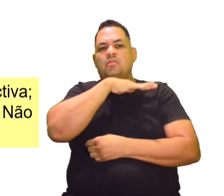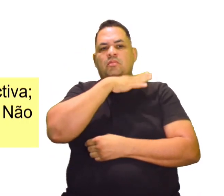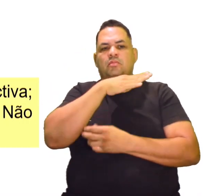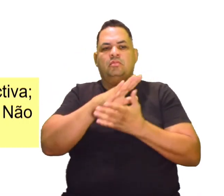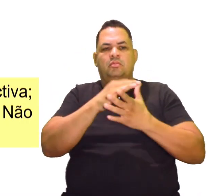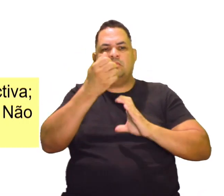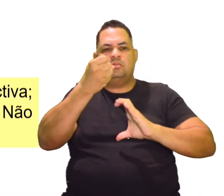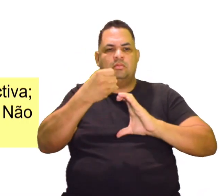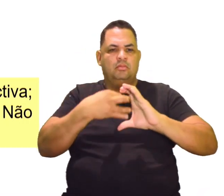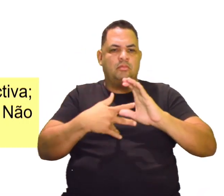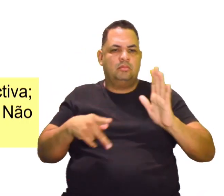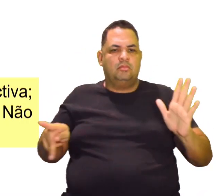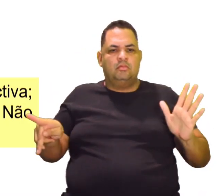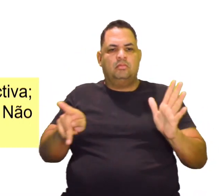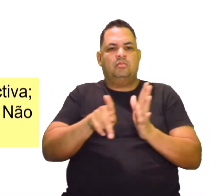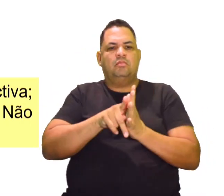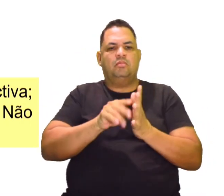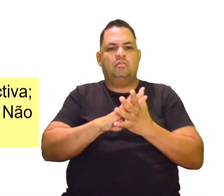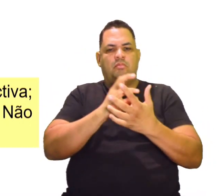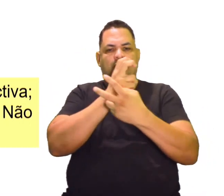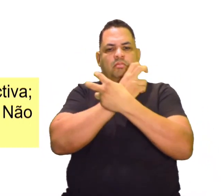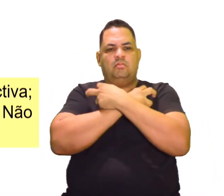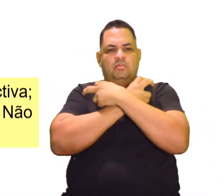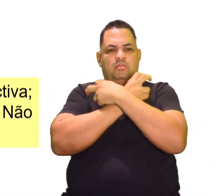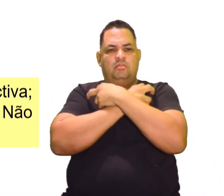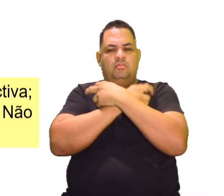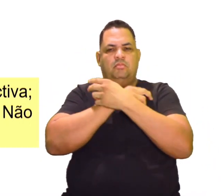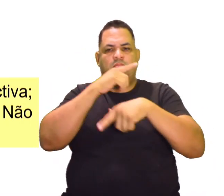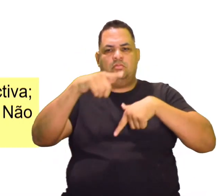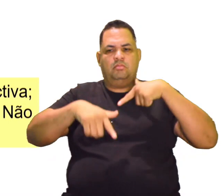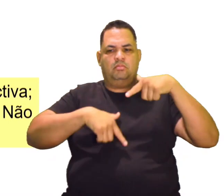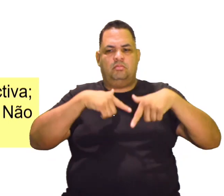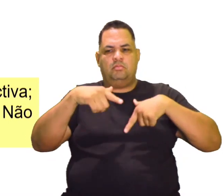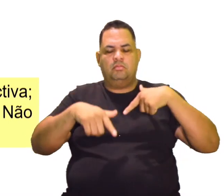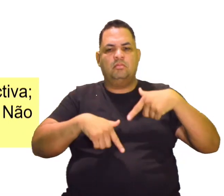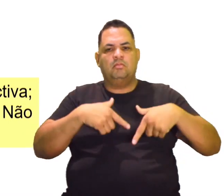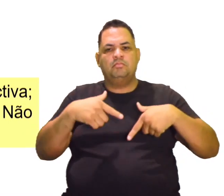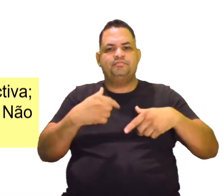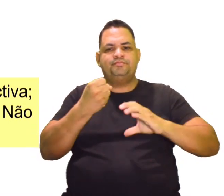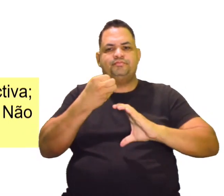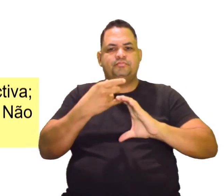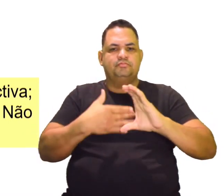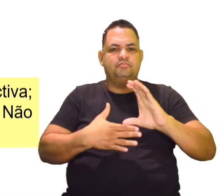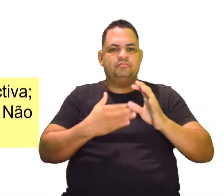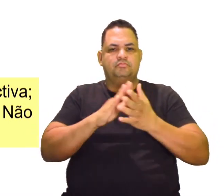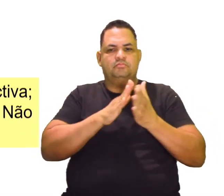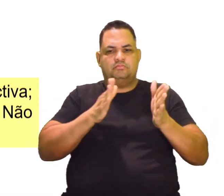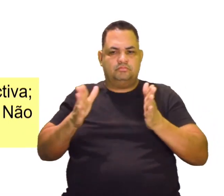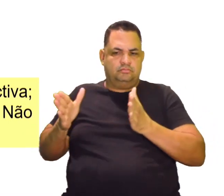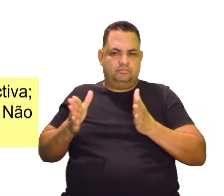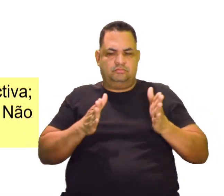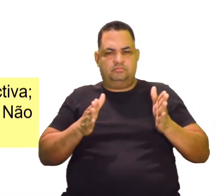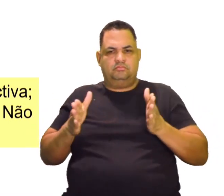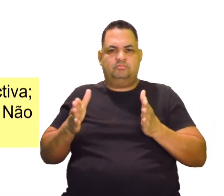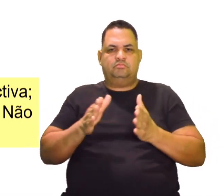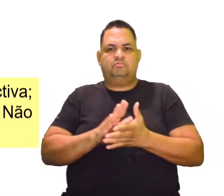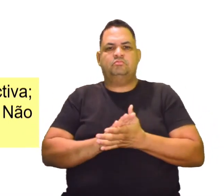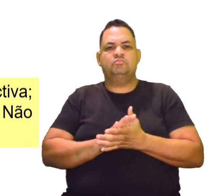características específicas do trabalho artístico aí, nesse período aí